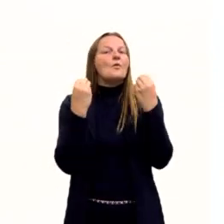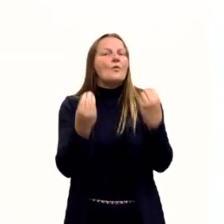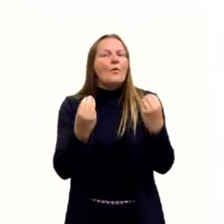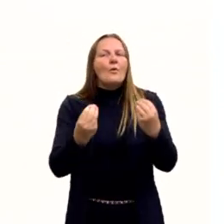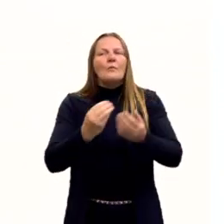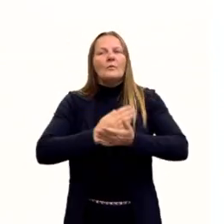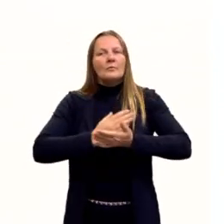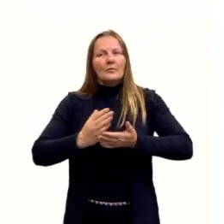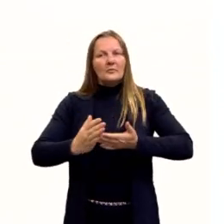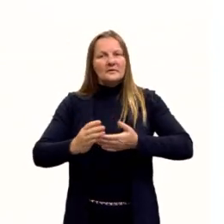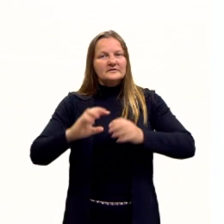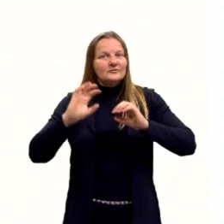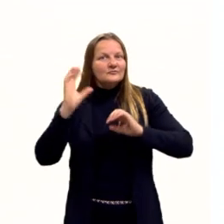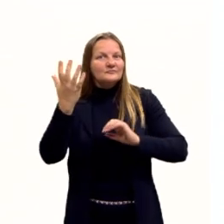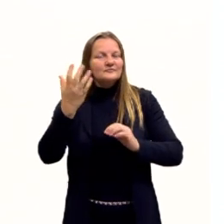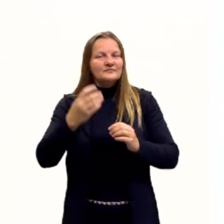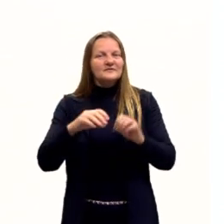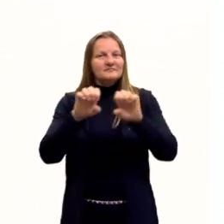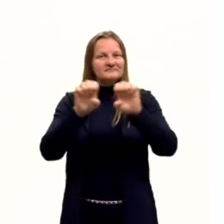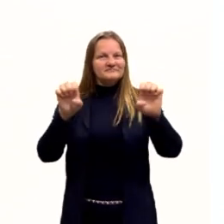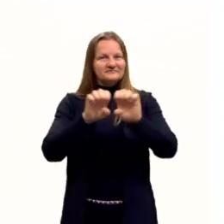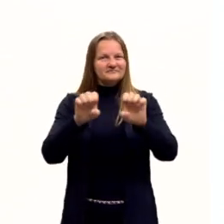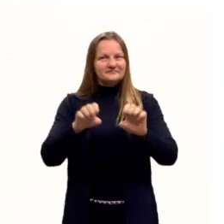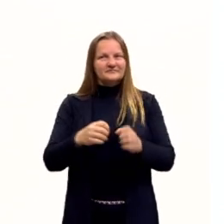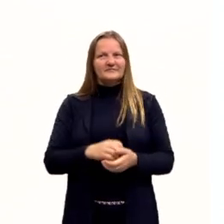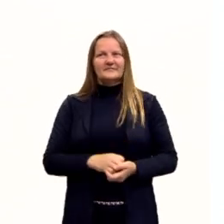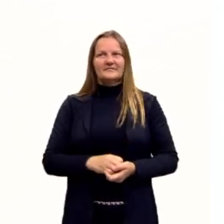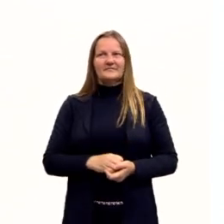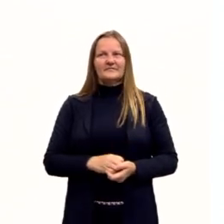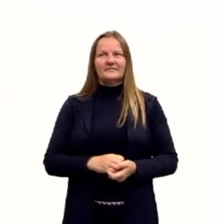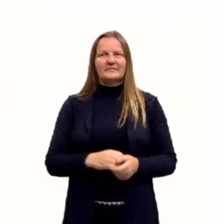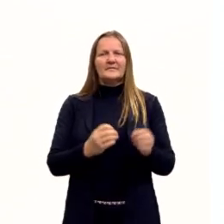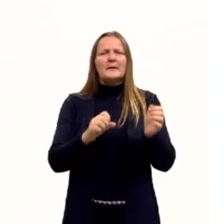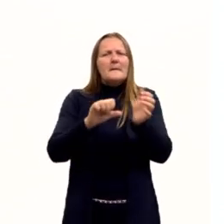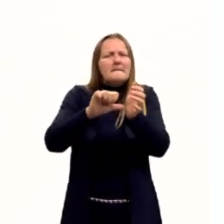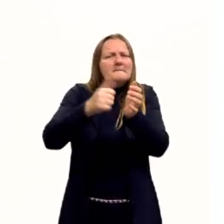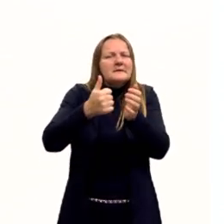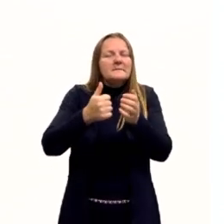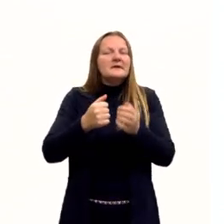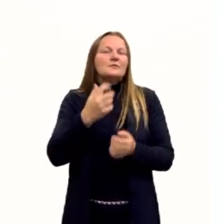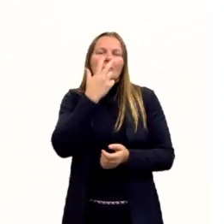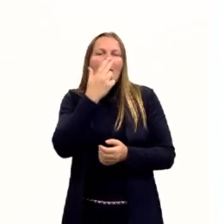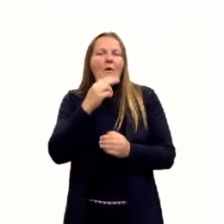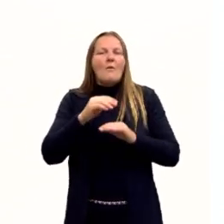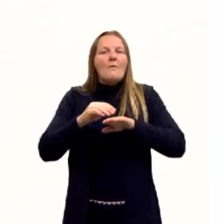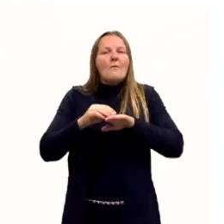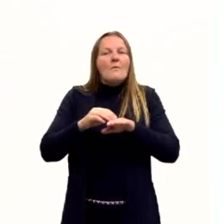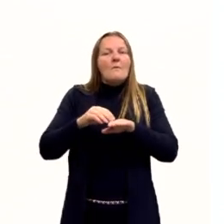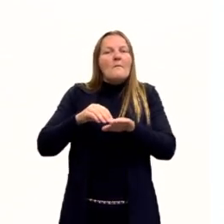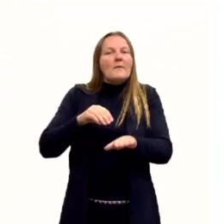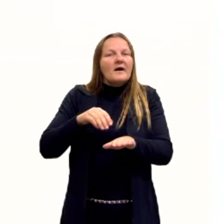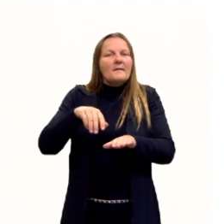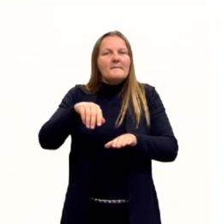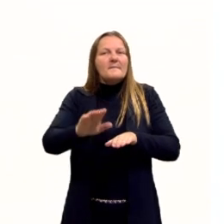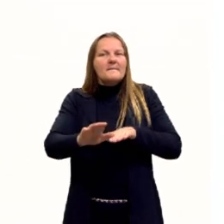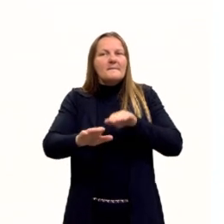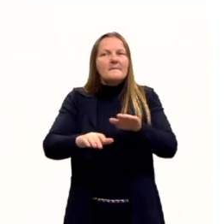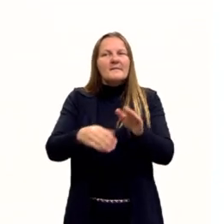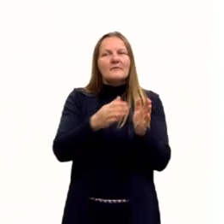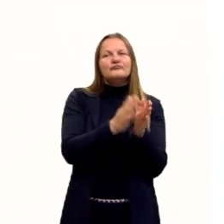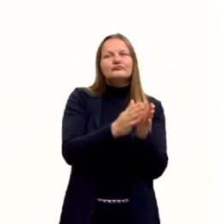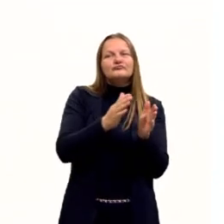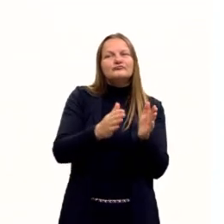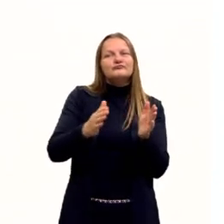começamos resolver né Essa equação o primeiro passo que eu trago aqui para vocês nós vamos